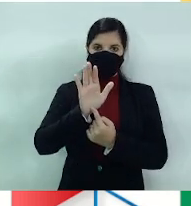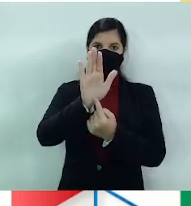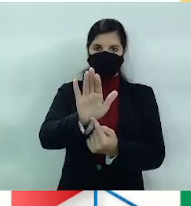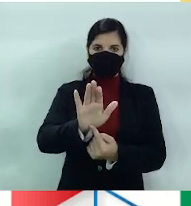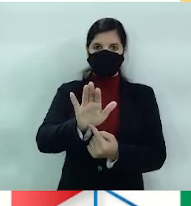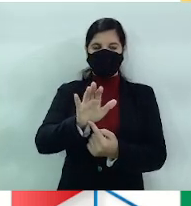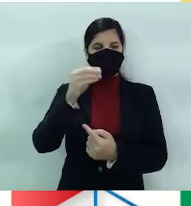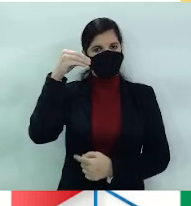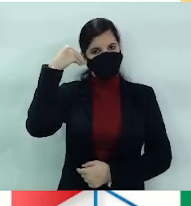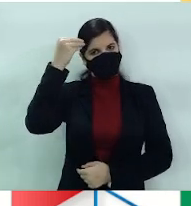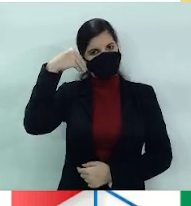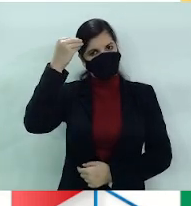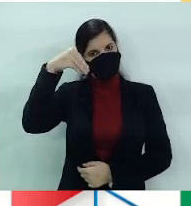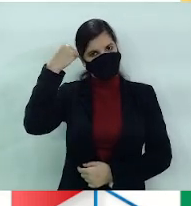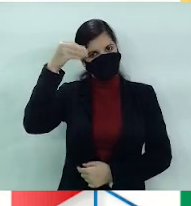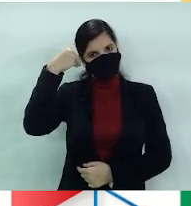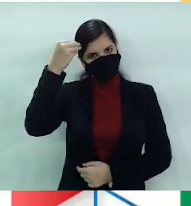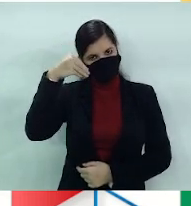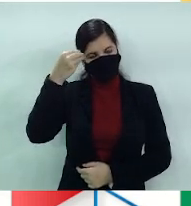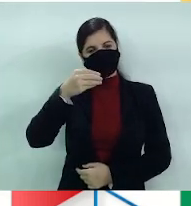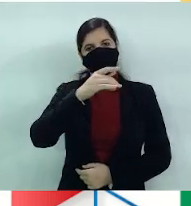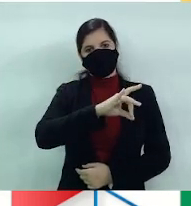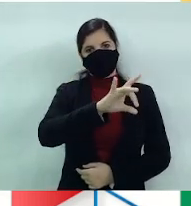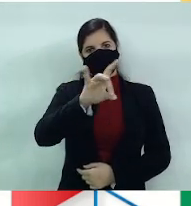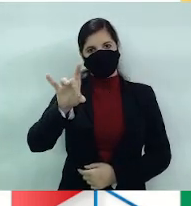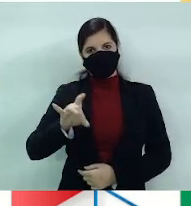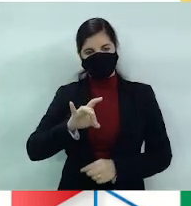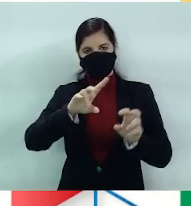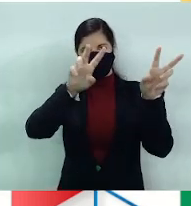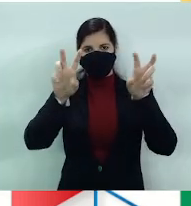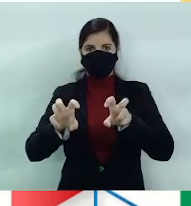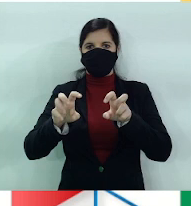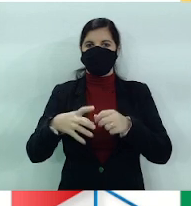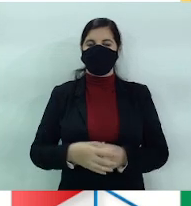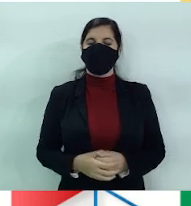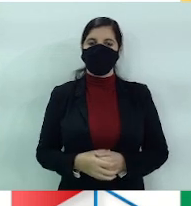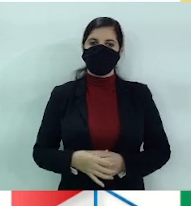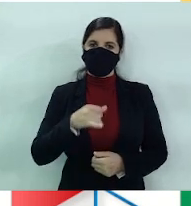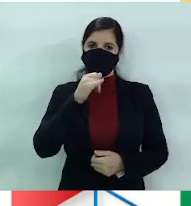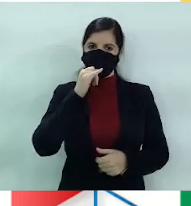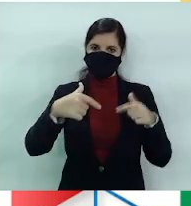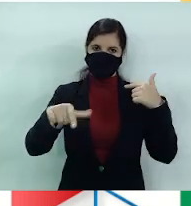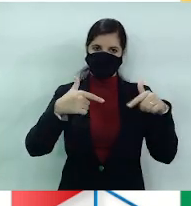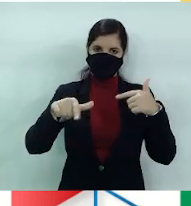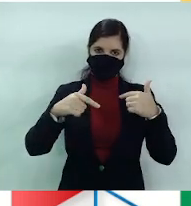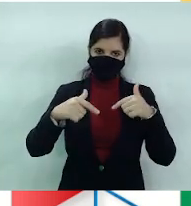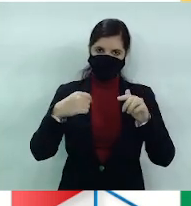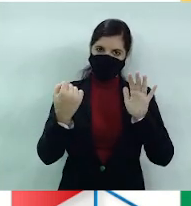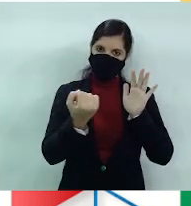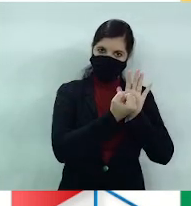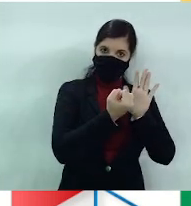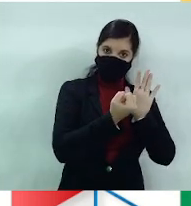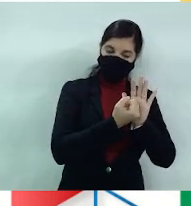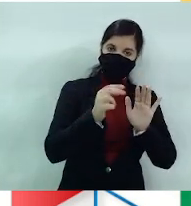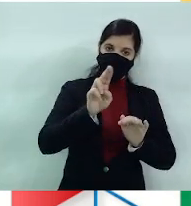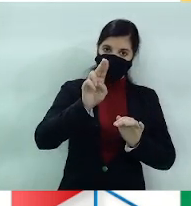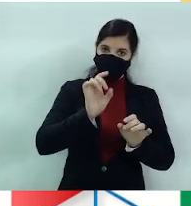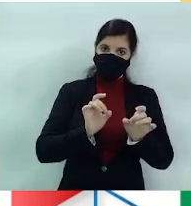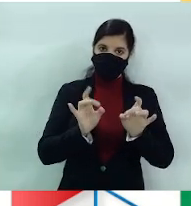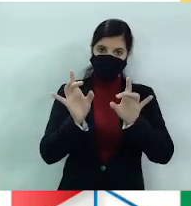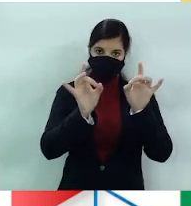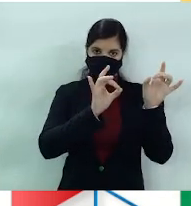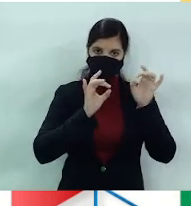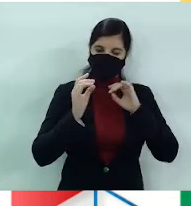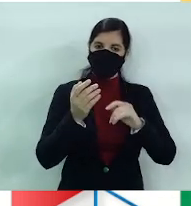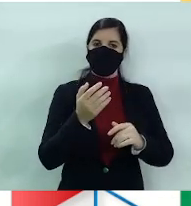a experiência que tem em determinado assunto. Se você trabalha com marcas de bens de consumo há alguns